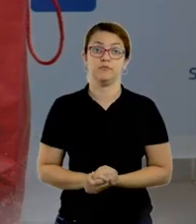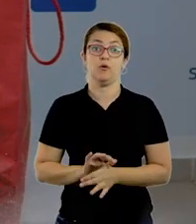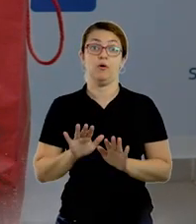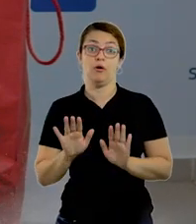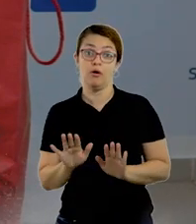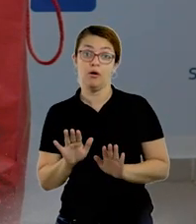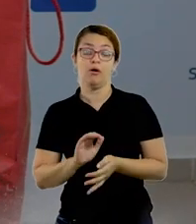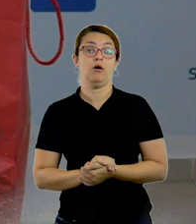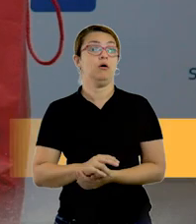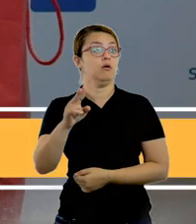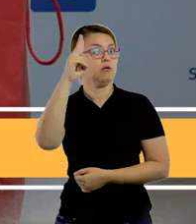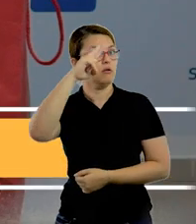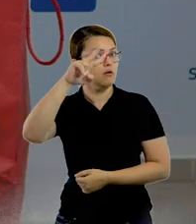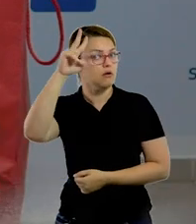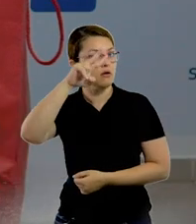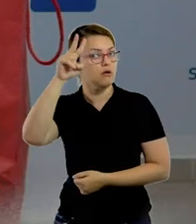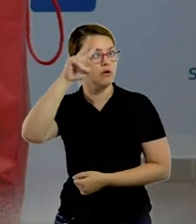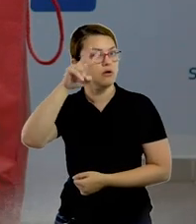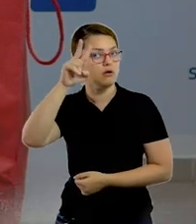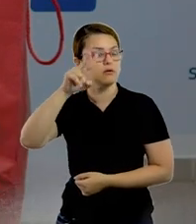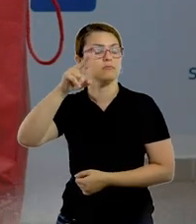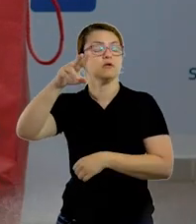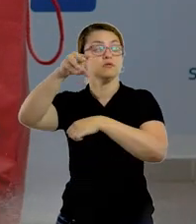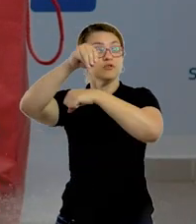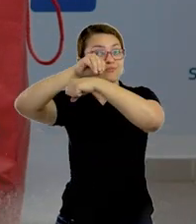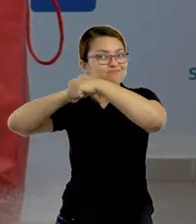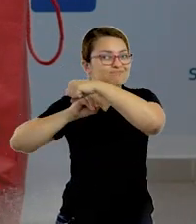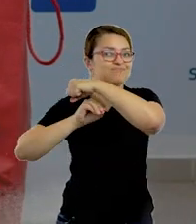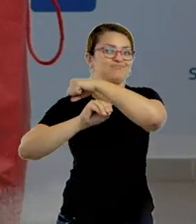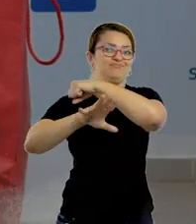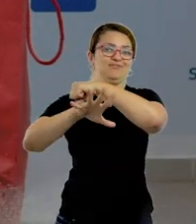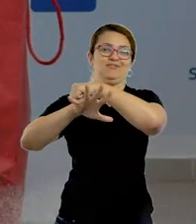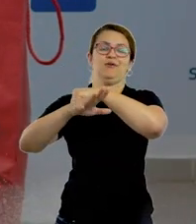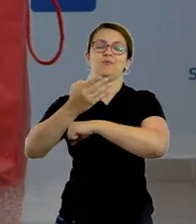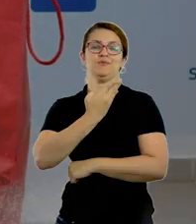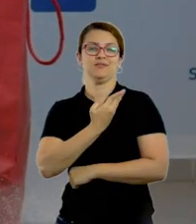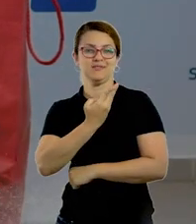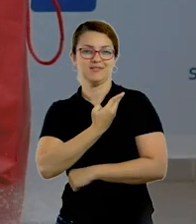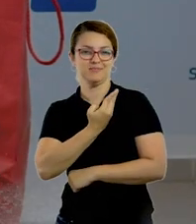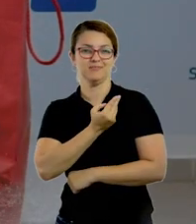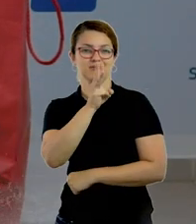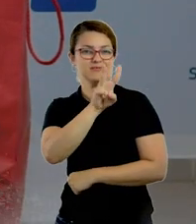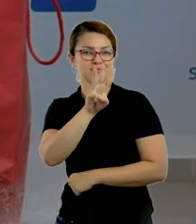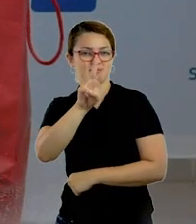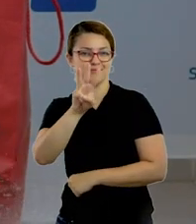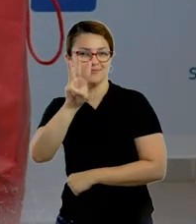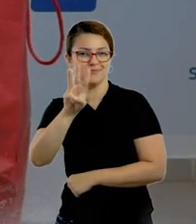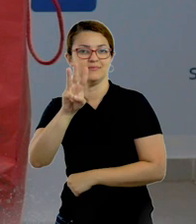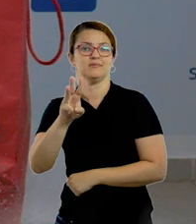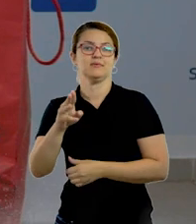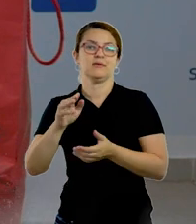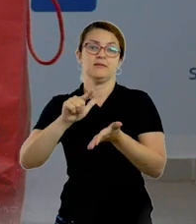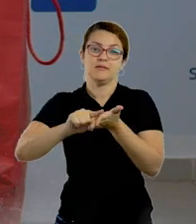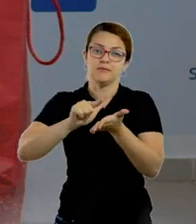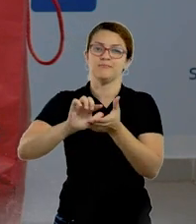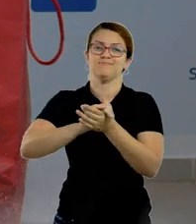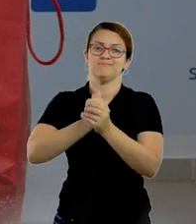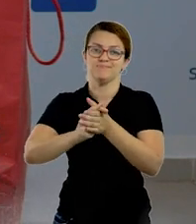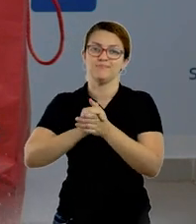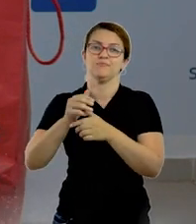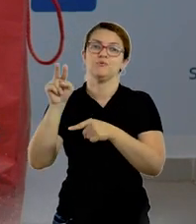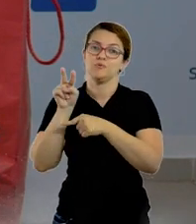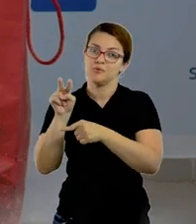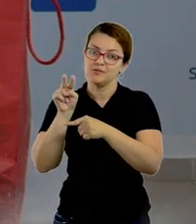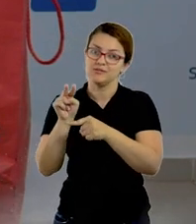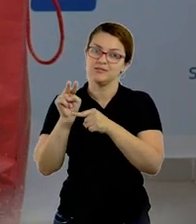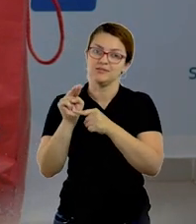utilizar, tá? E olha, não se esqueçam de compartilhar o link com os amigos, tá? Lavar bem as